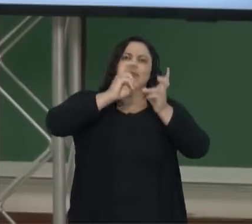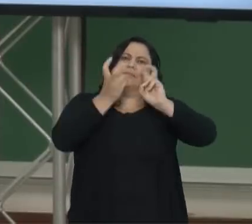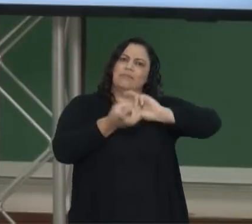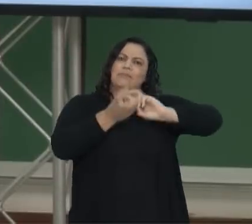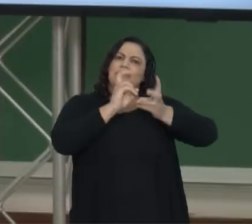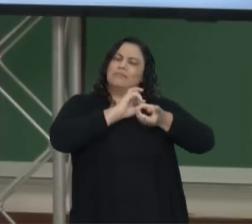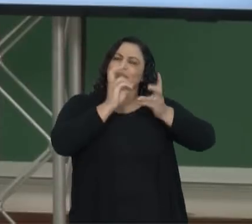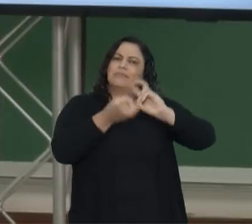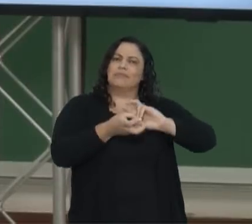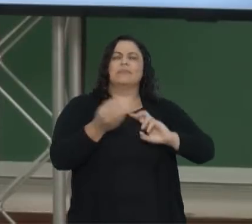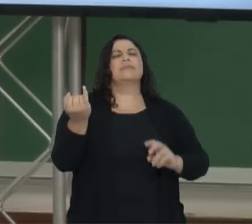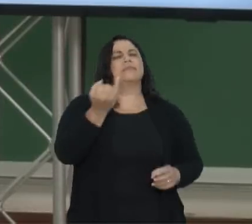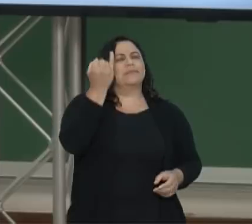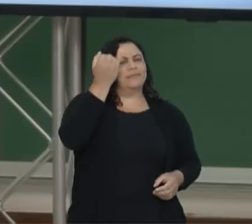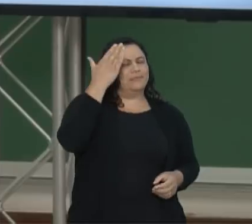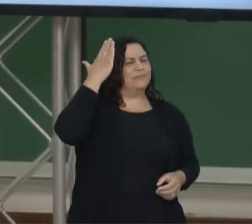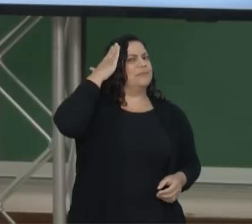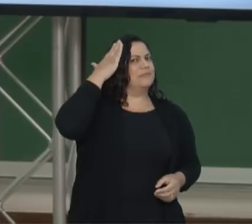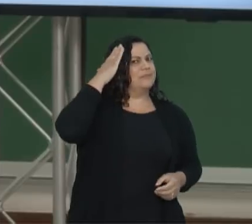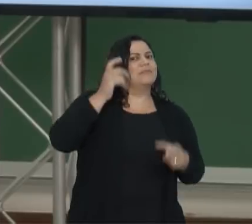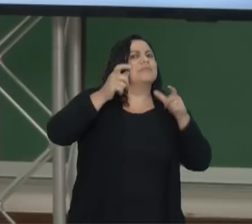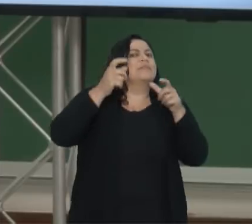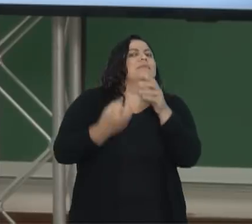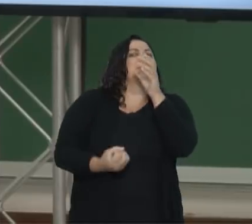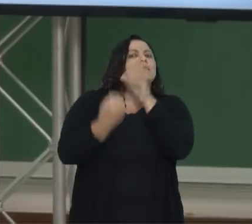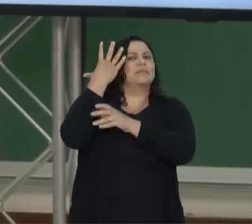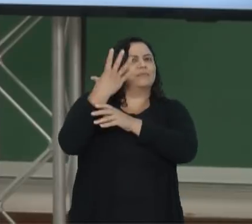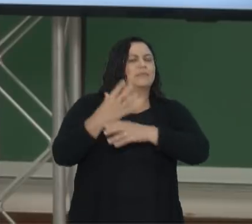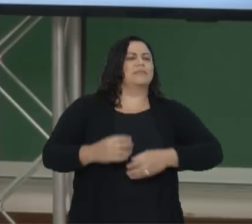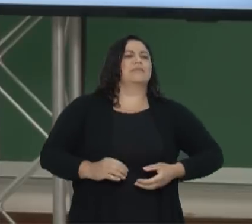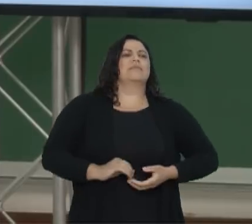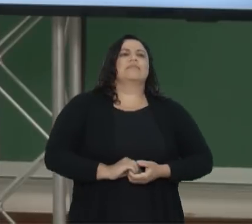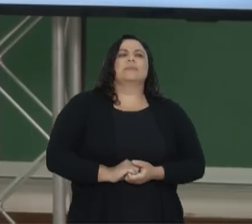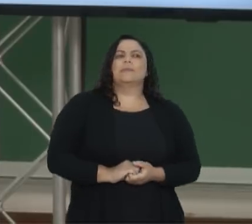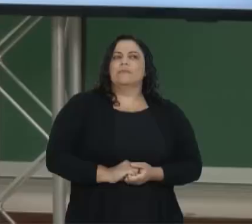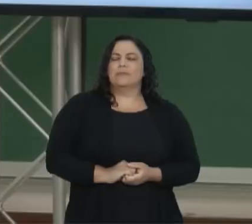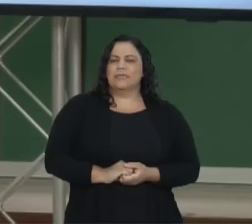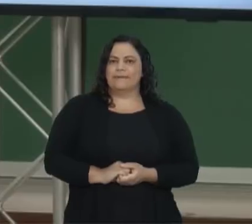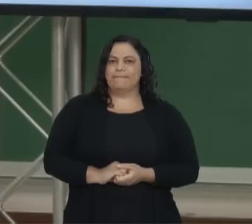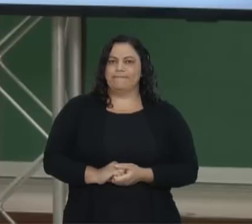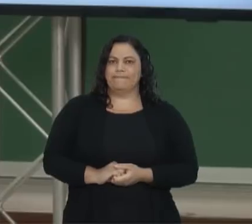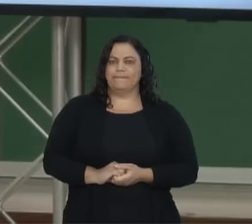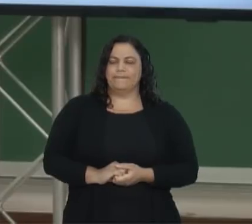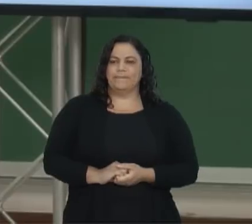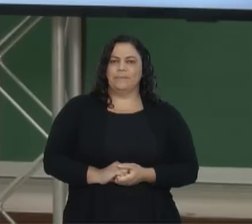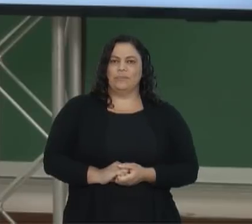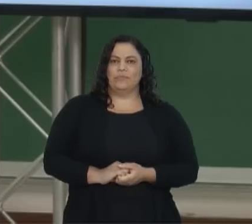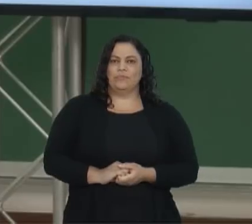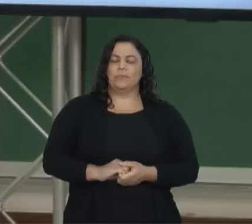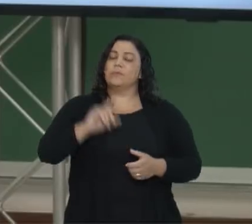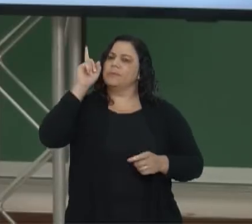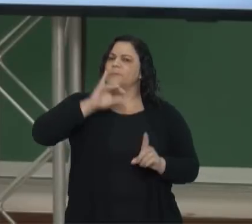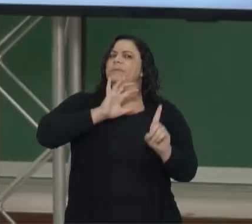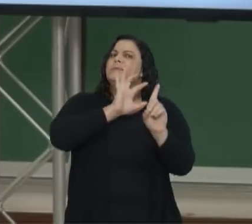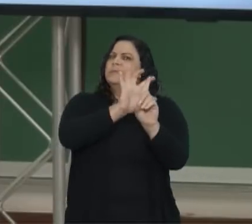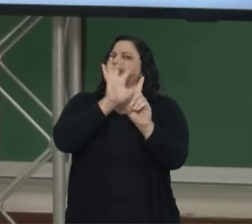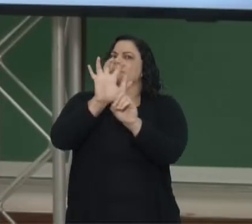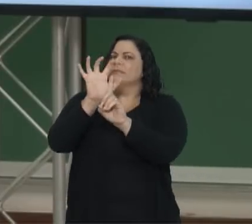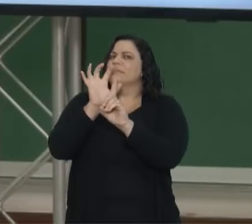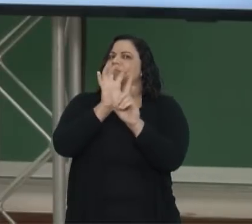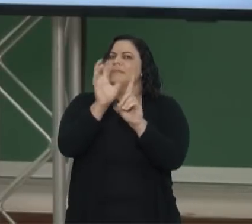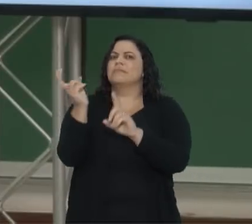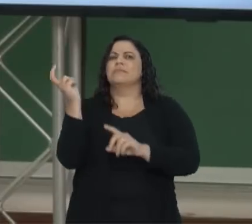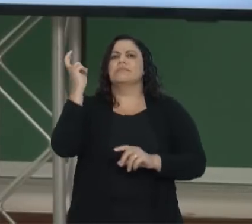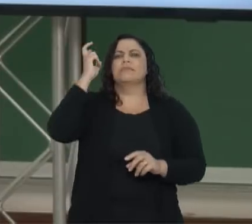saber de onde ela vem. Continuando lá, sobre essas influências aí, né? Vamos pensar um pouquinho no modo